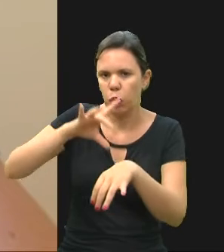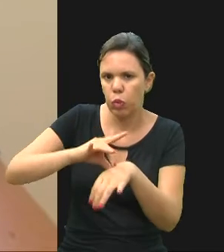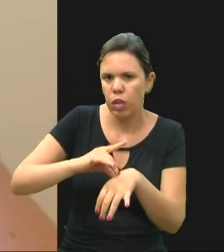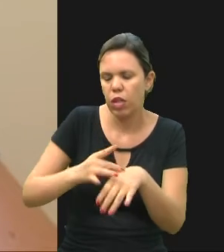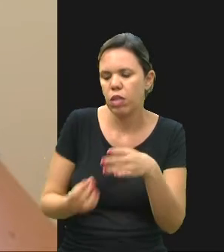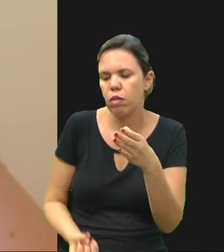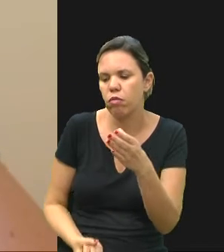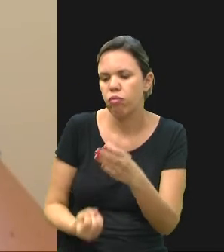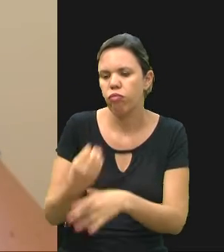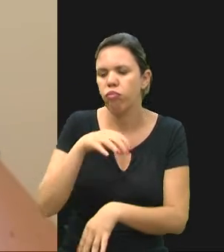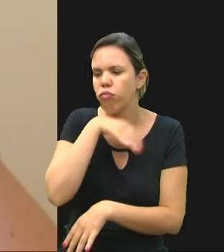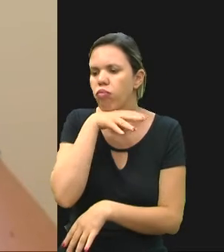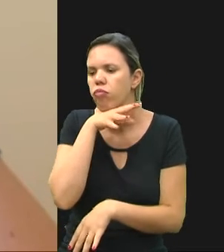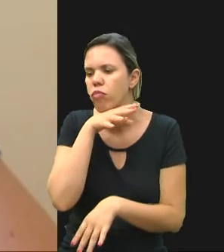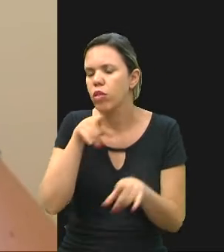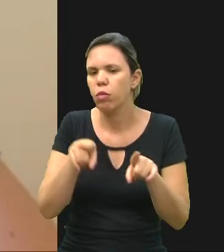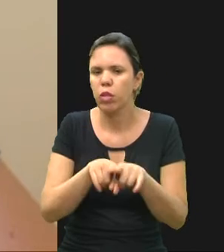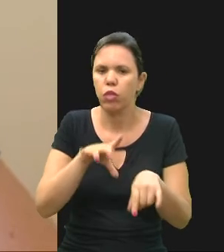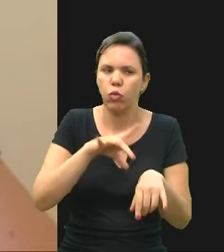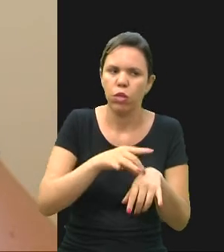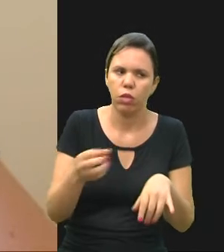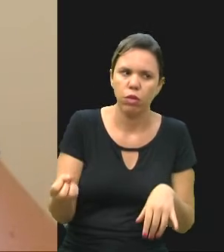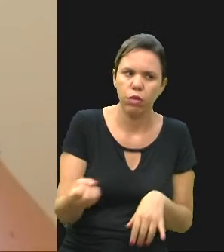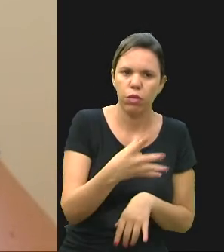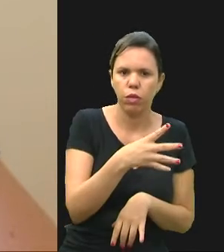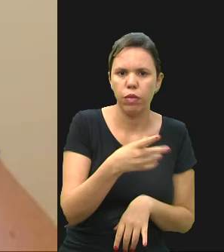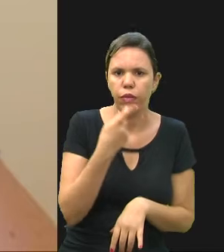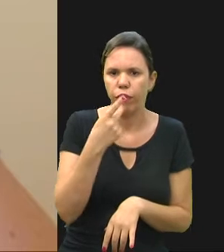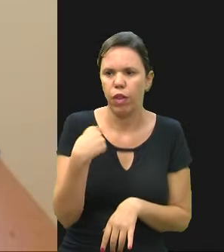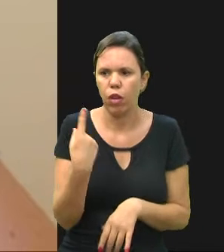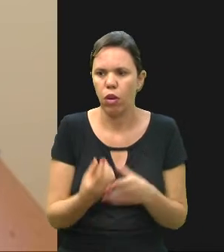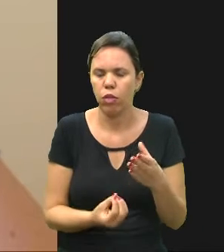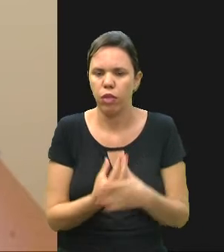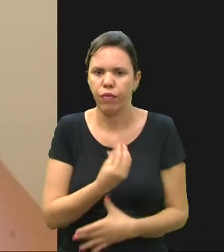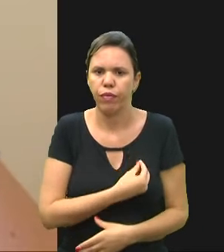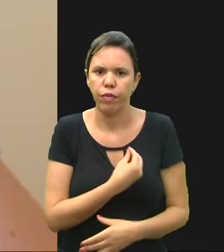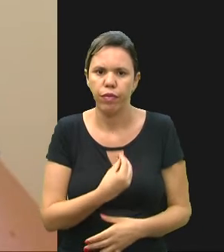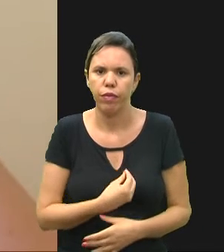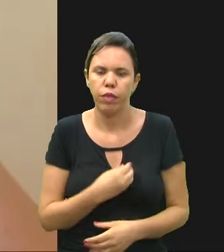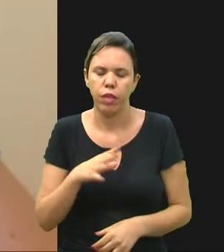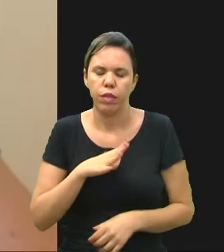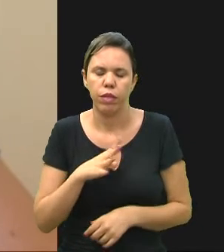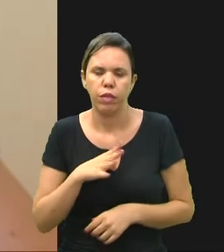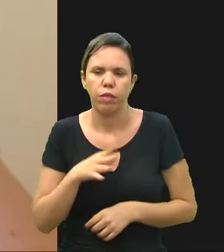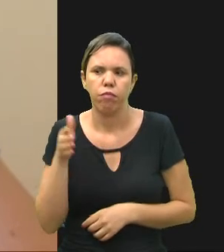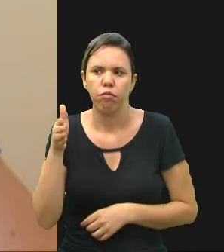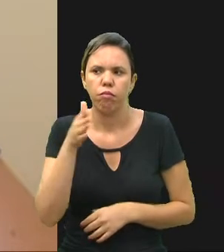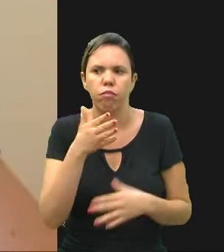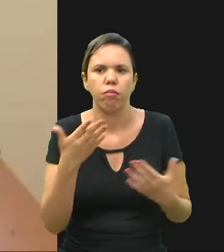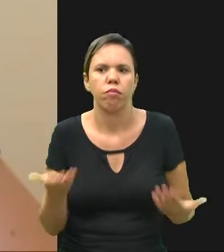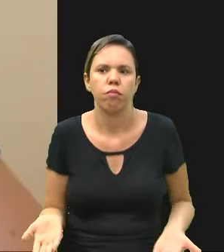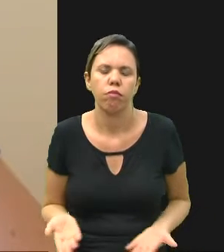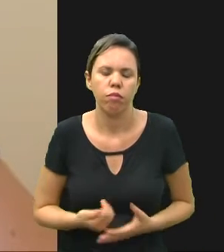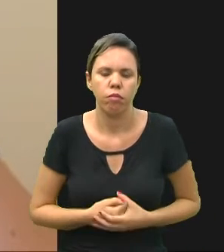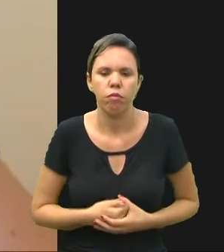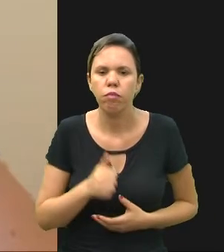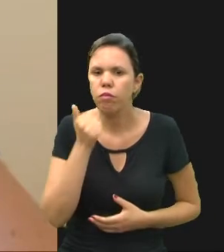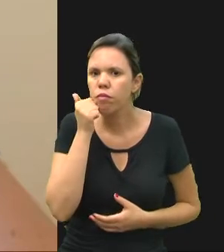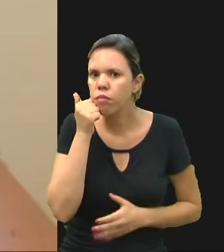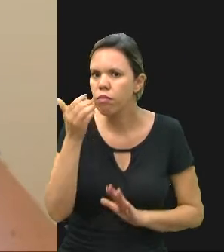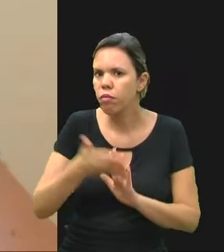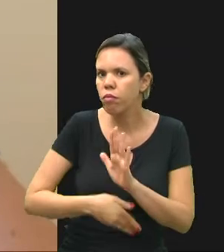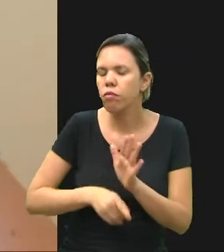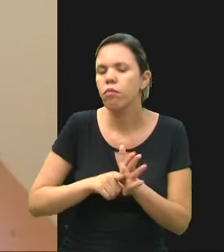doença de origem animal, e doenças novas que aparecem no nosso meio, né, inclusive nas cidades. Mas a